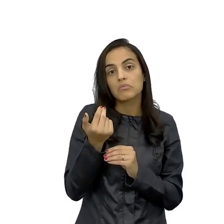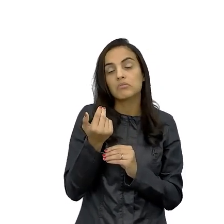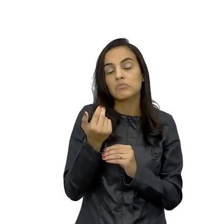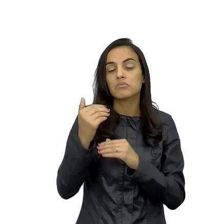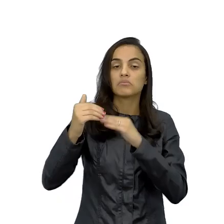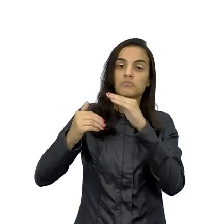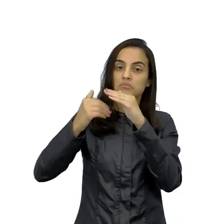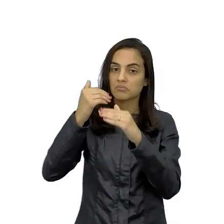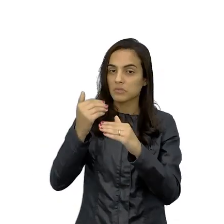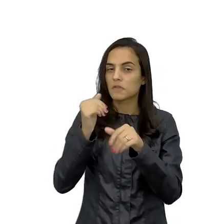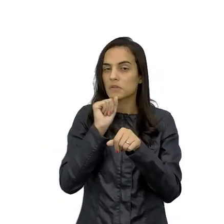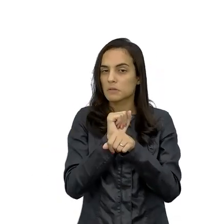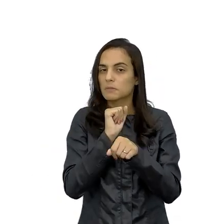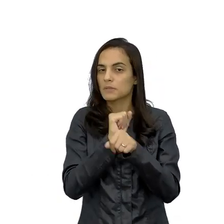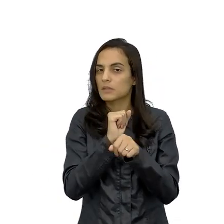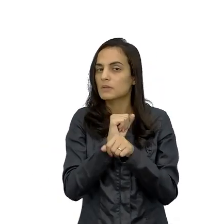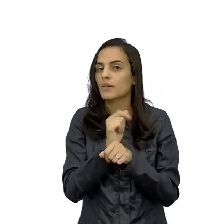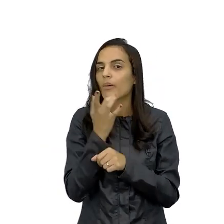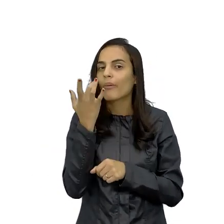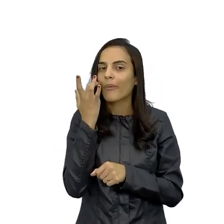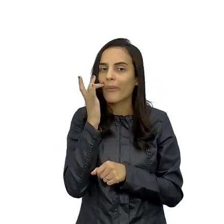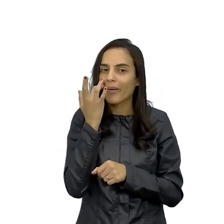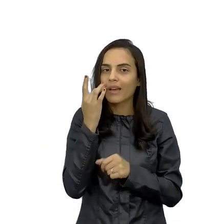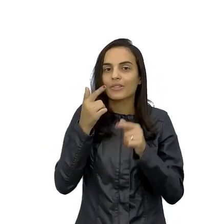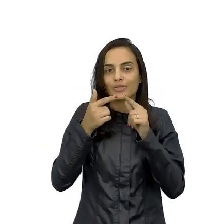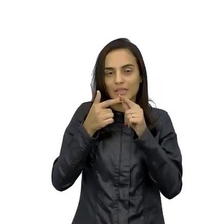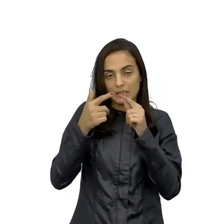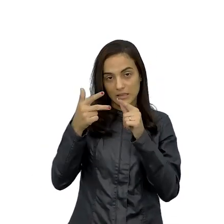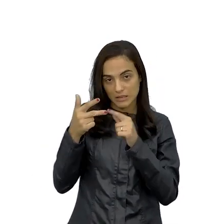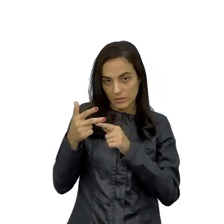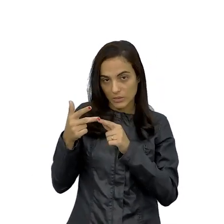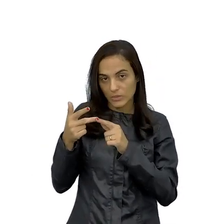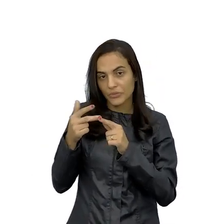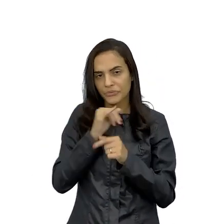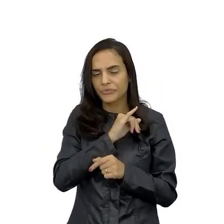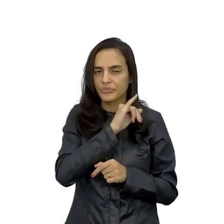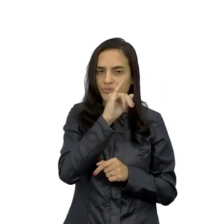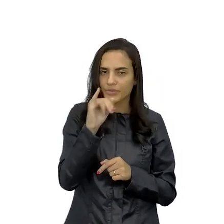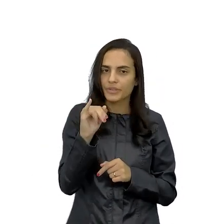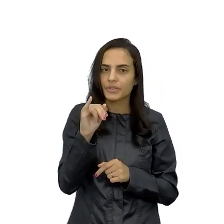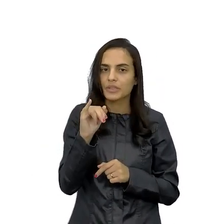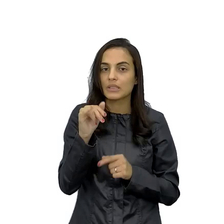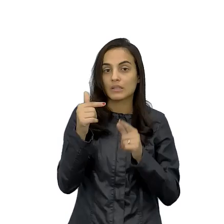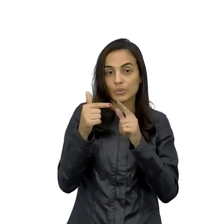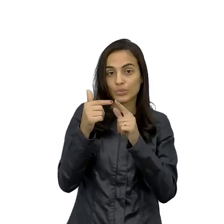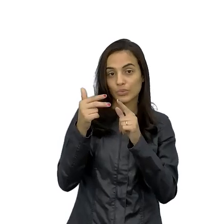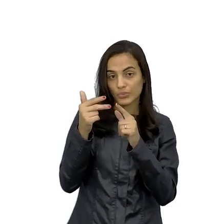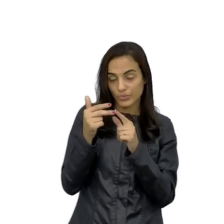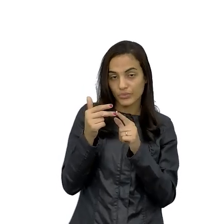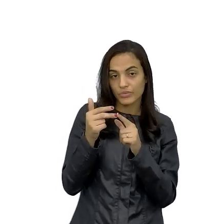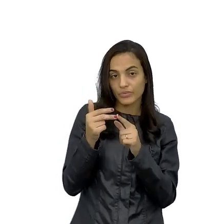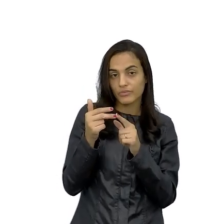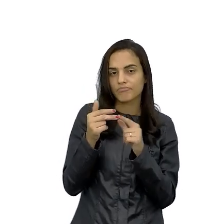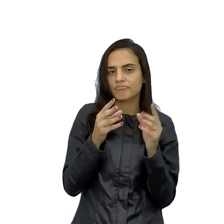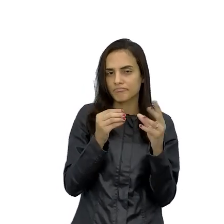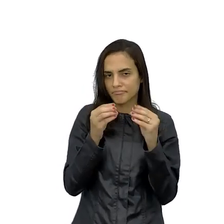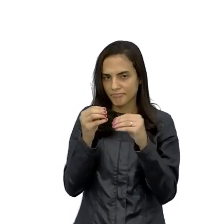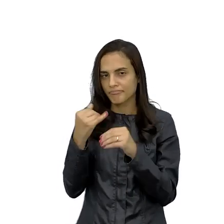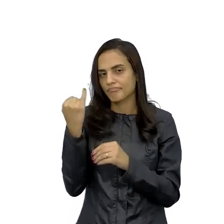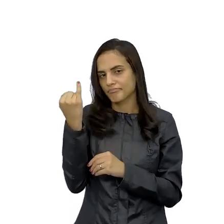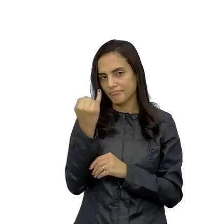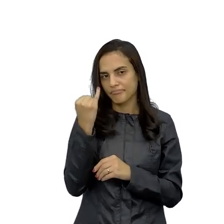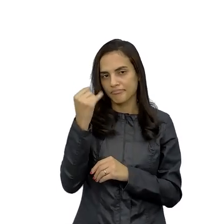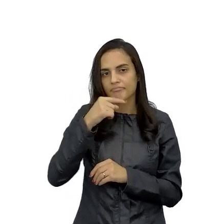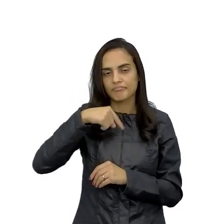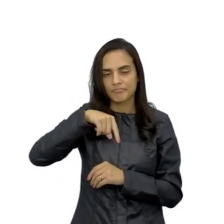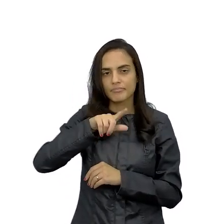daquilo que era esperado. Então, acho que esses 2 aqui, eu diria para vocês, são 2 cards muito importantes